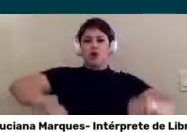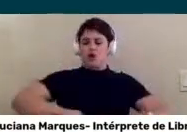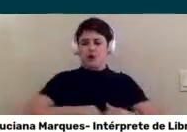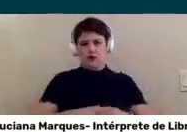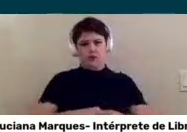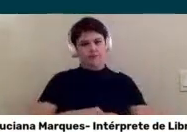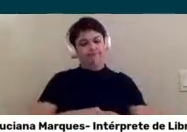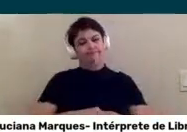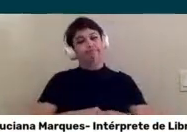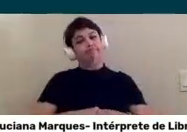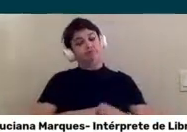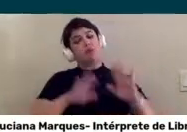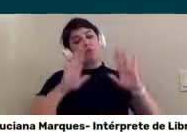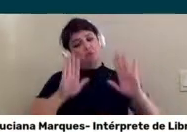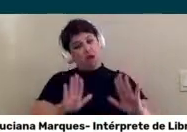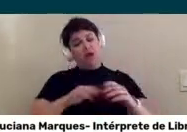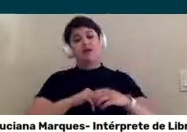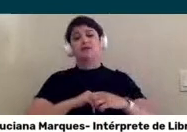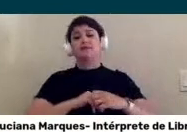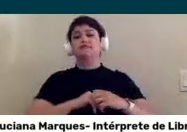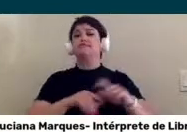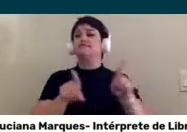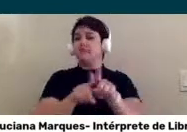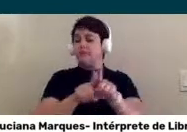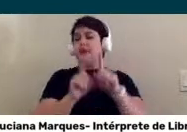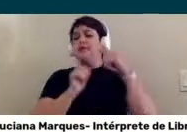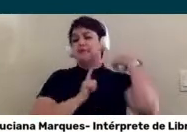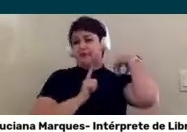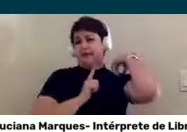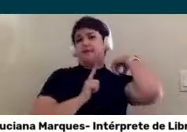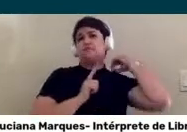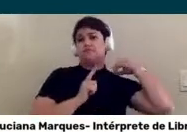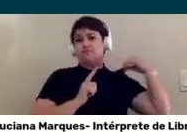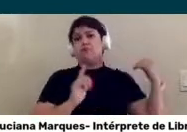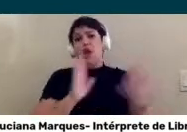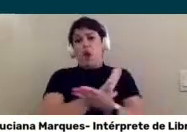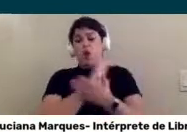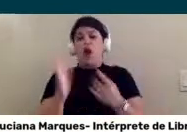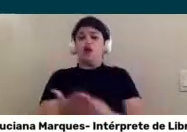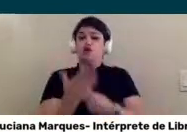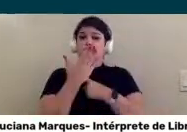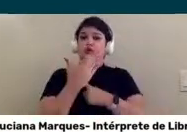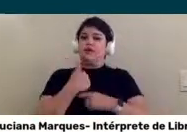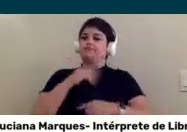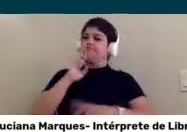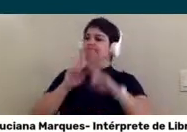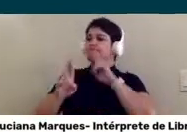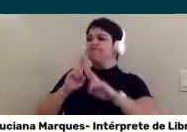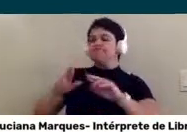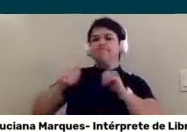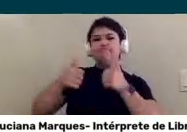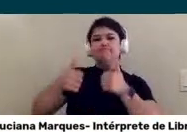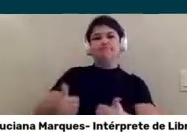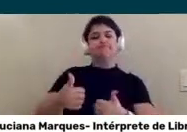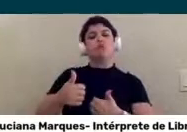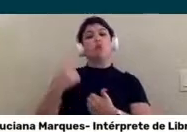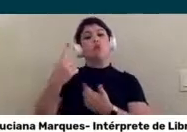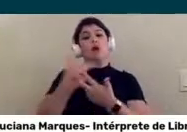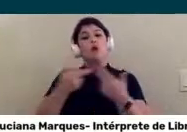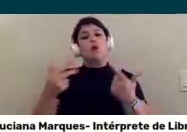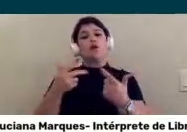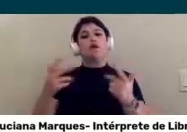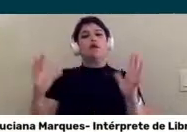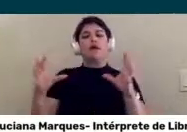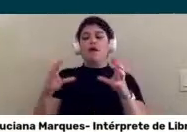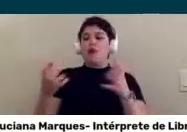Mas também existem forças que ajudam a gente a adotar novas soluções. Uma delas é as